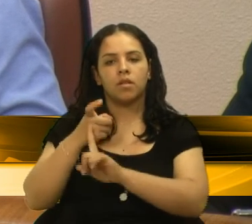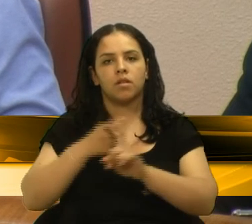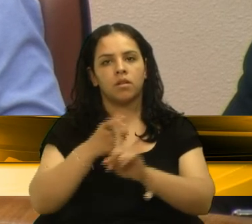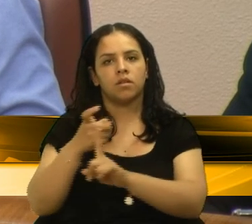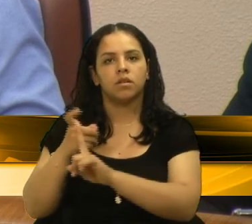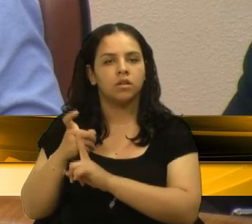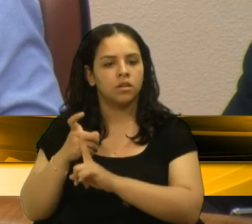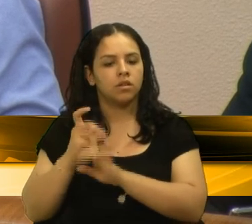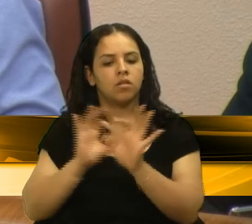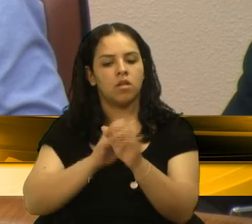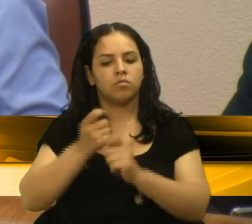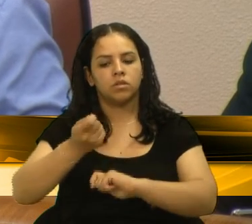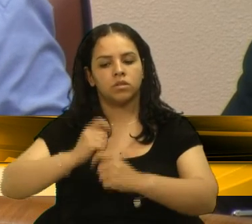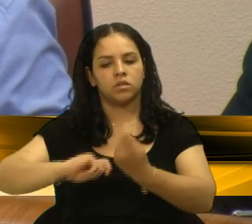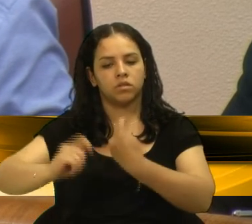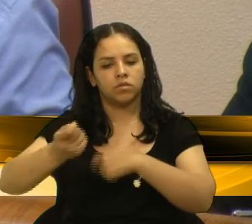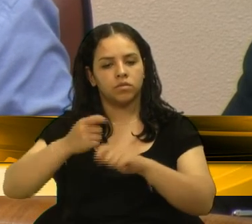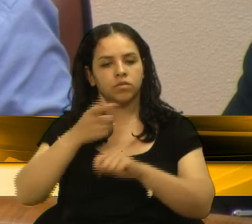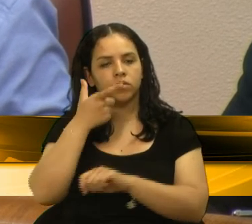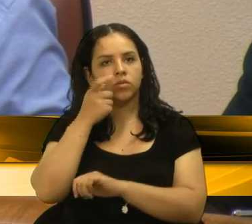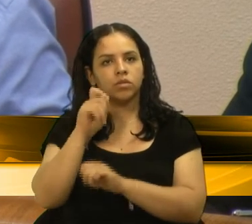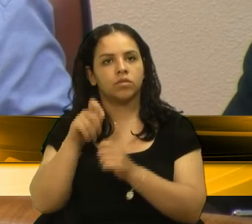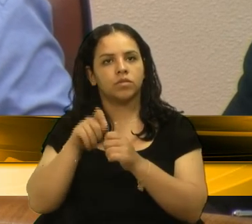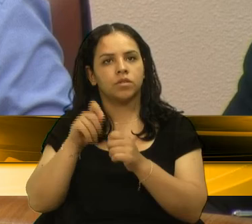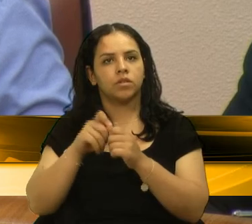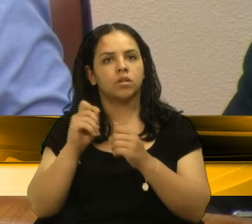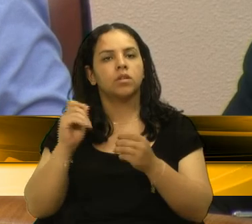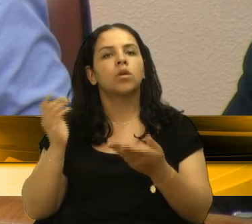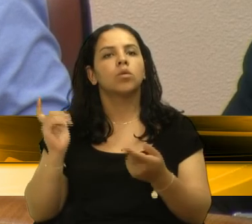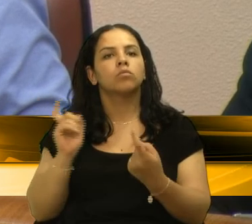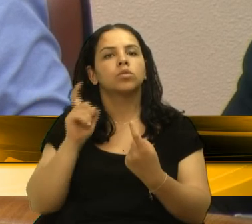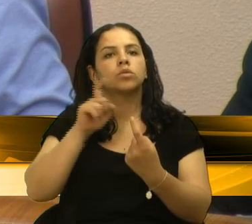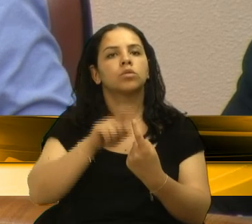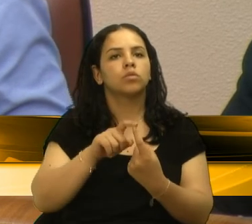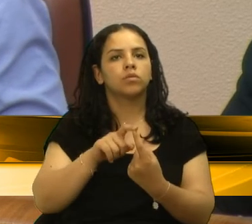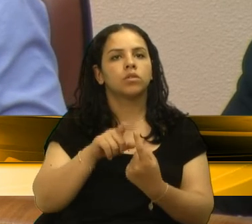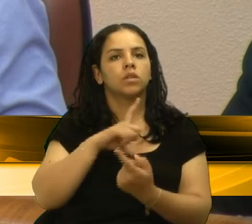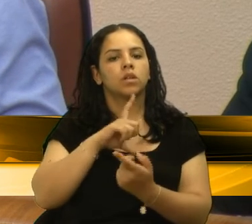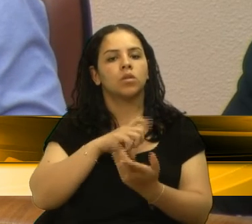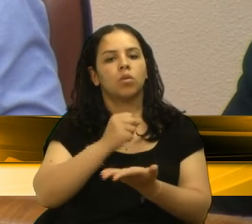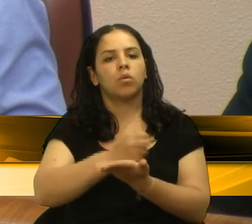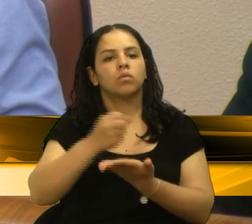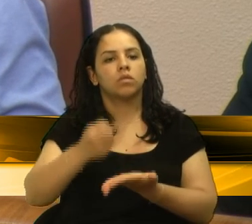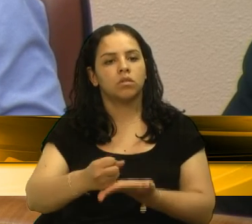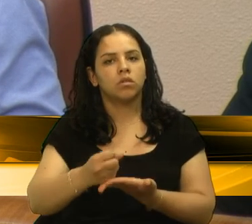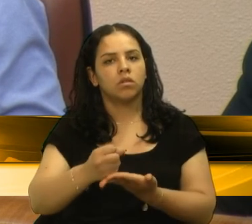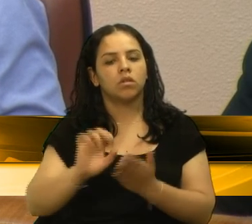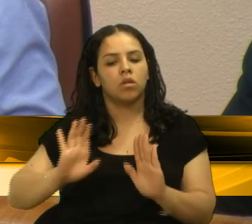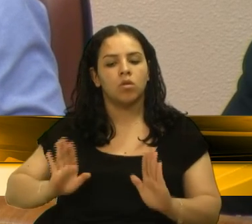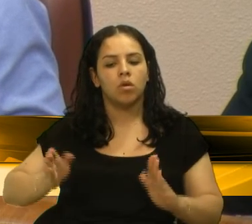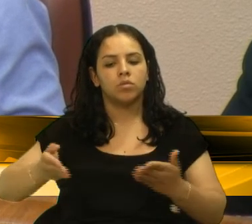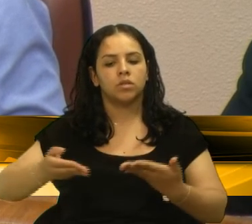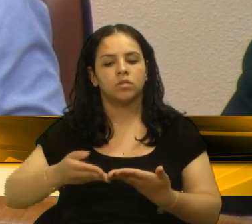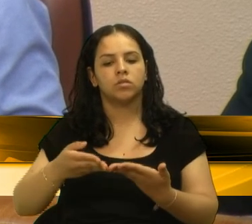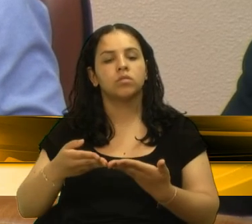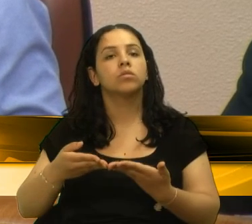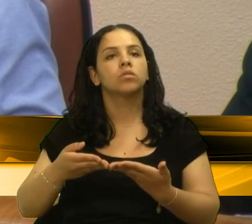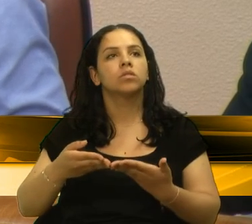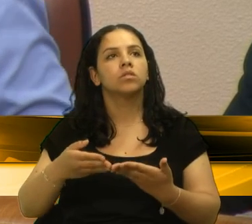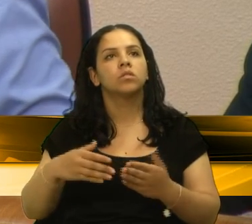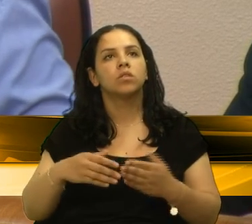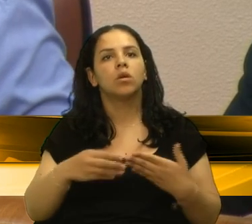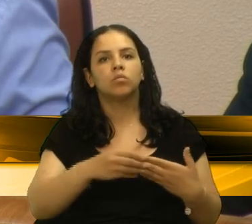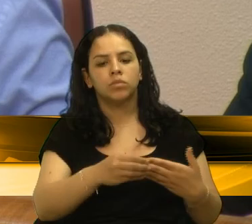UPA Zona Norte está cumprindo com metas assistenciais que estão previstas no contrato. E essa comissão de acompanhamento, ela emite